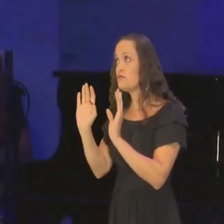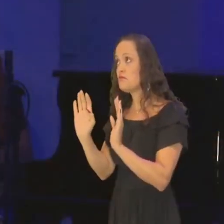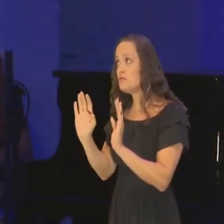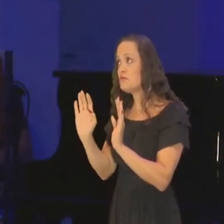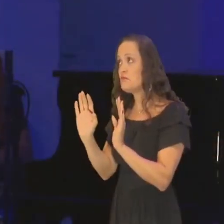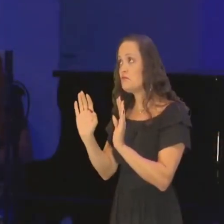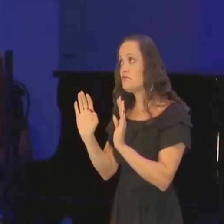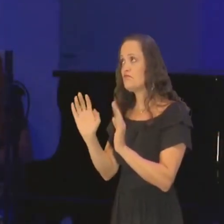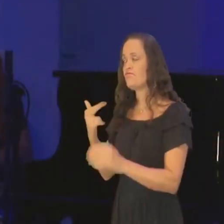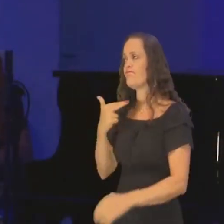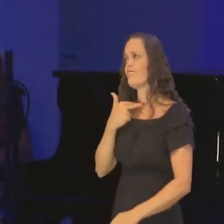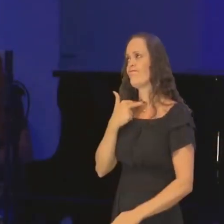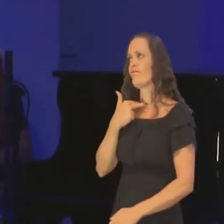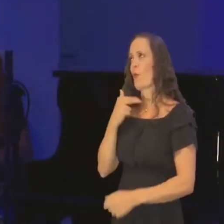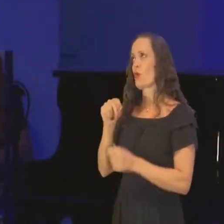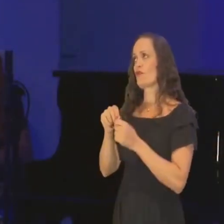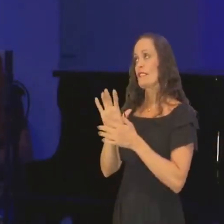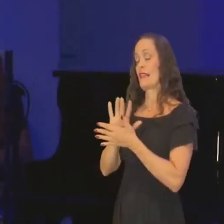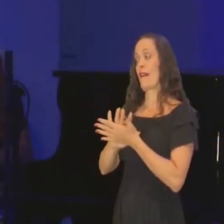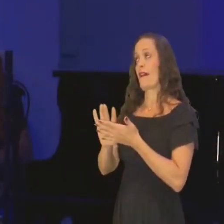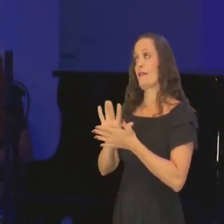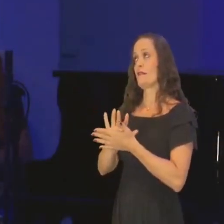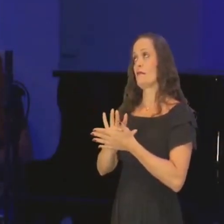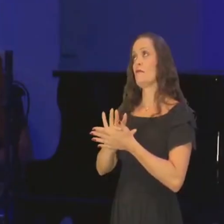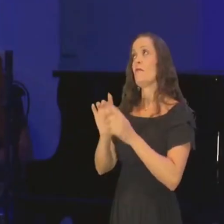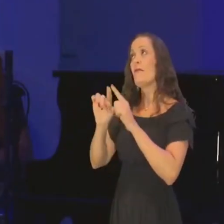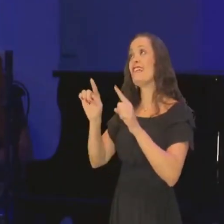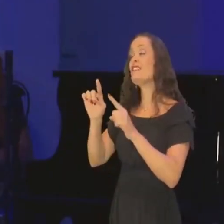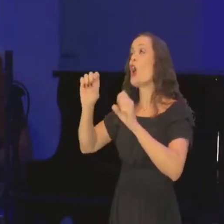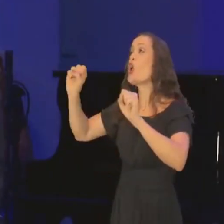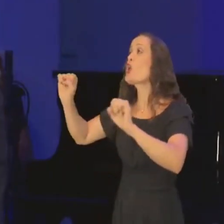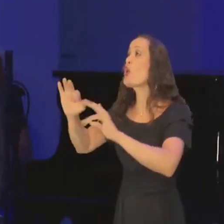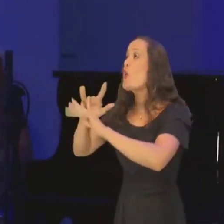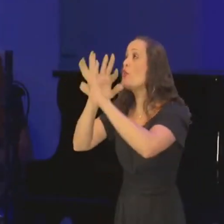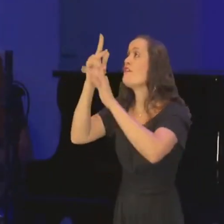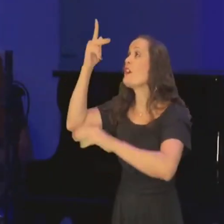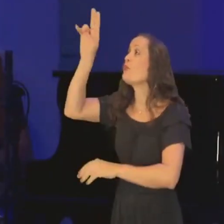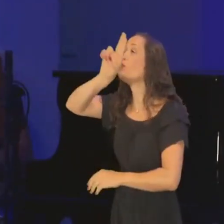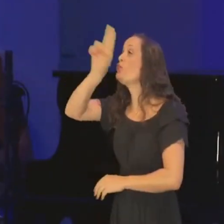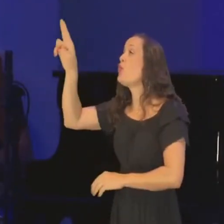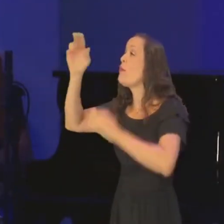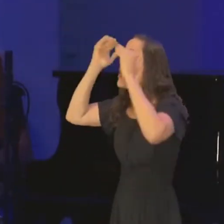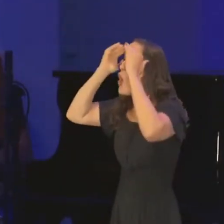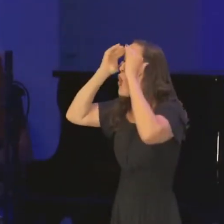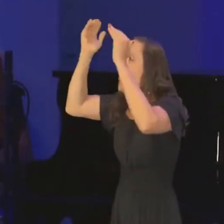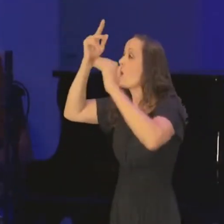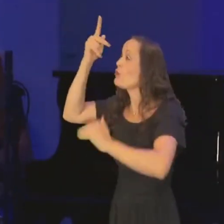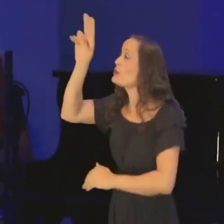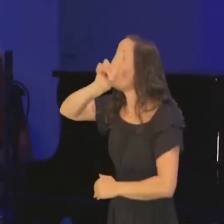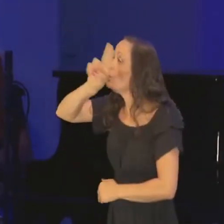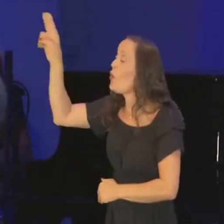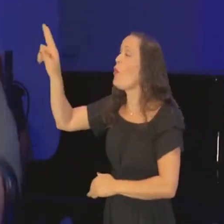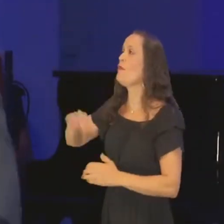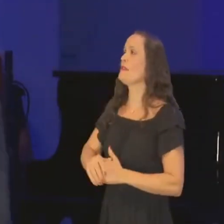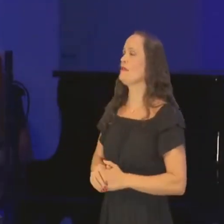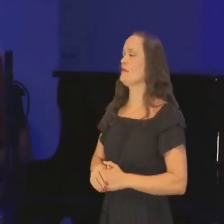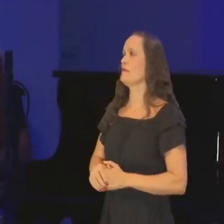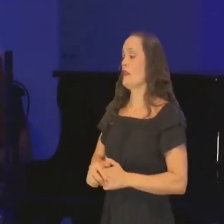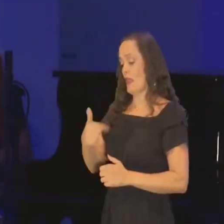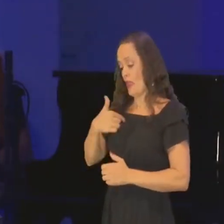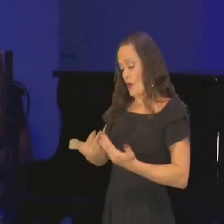eu não posso fazer nada. Glorifica o teu nome, honra o teu nome. Eu sou o teu servo, tu és o